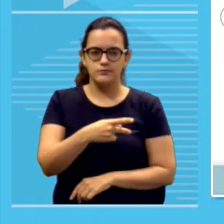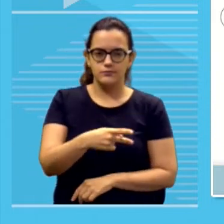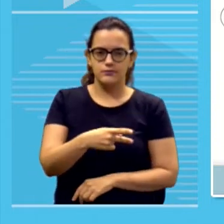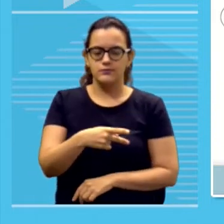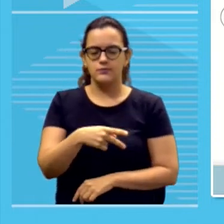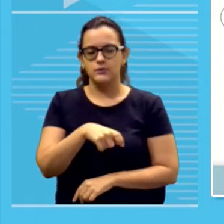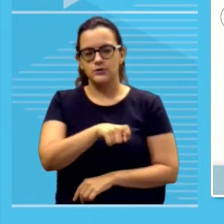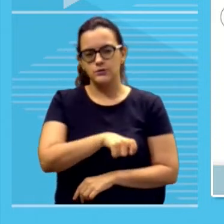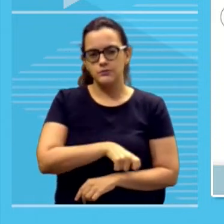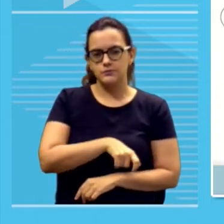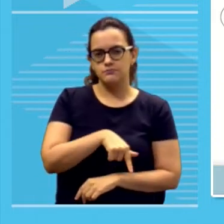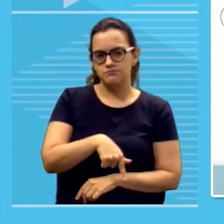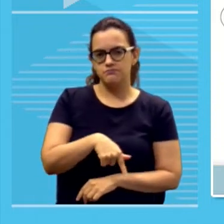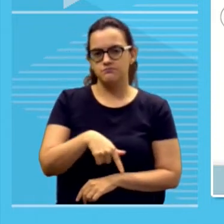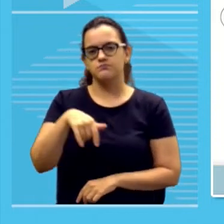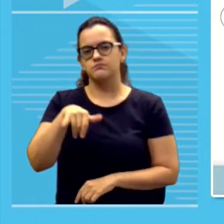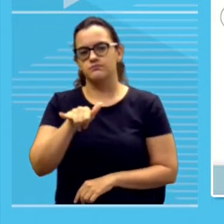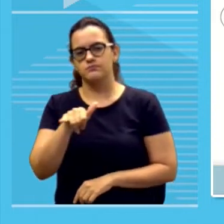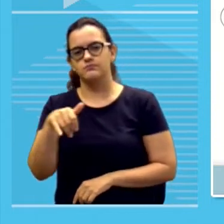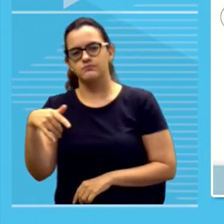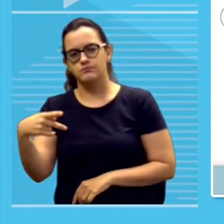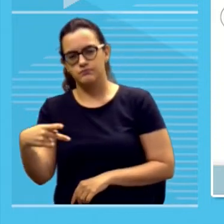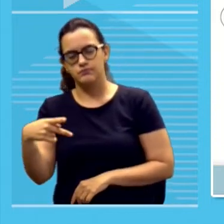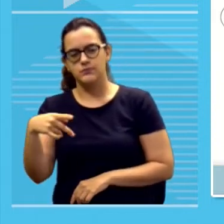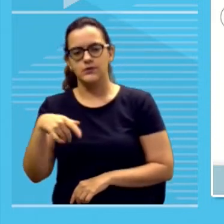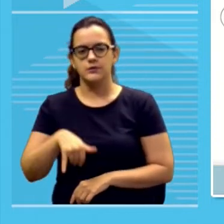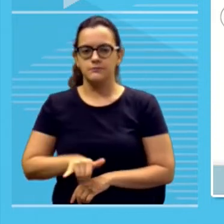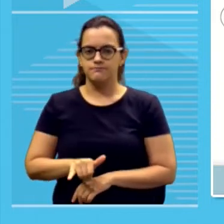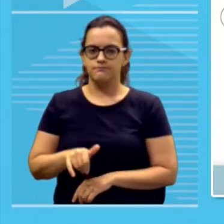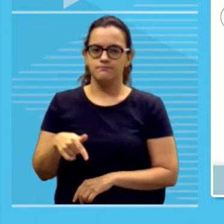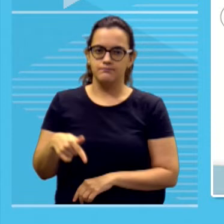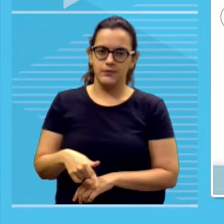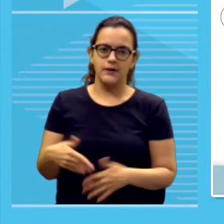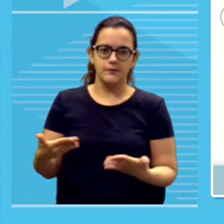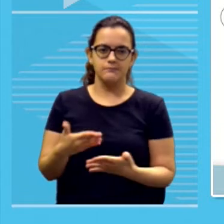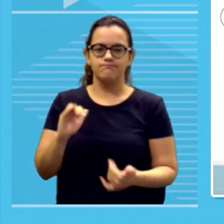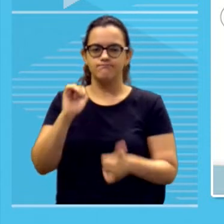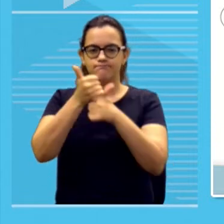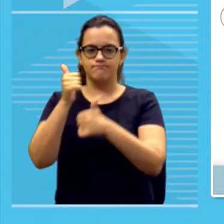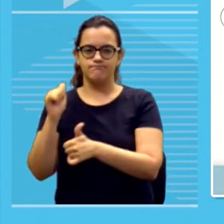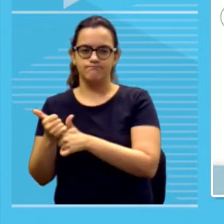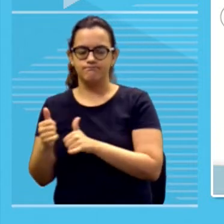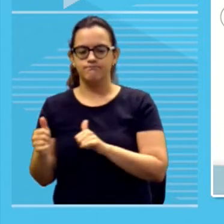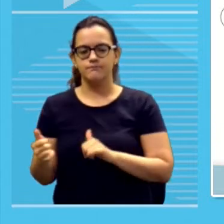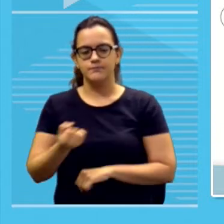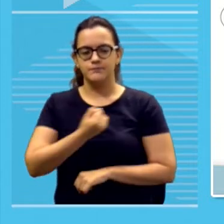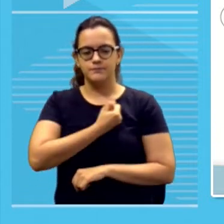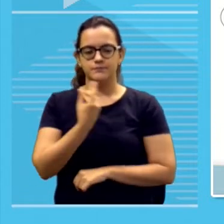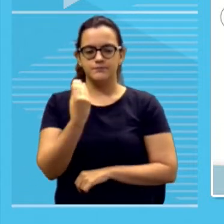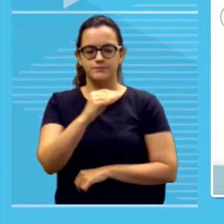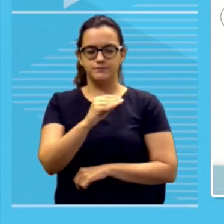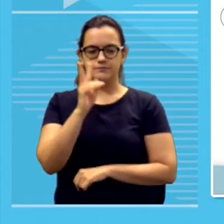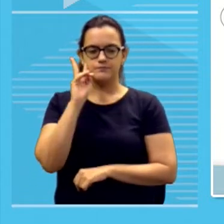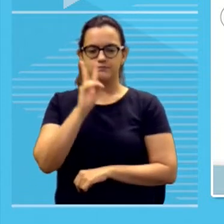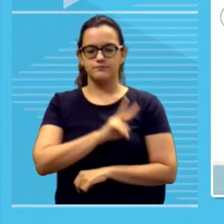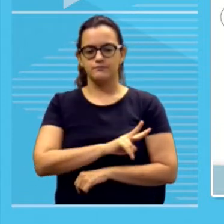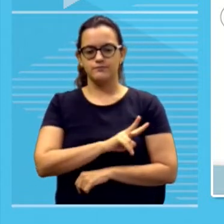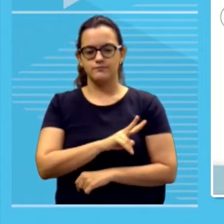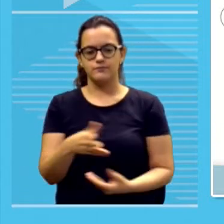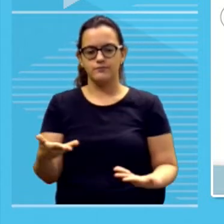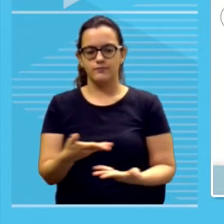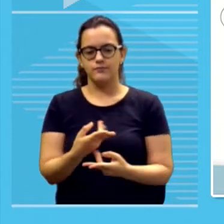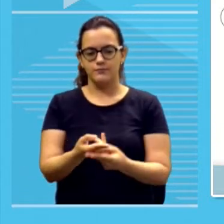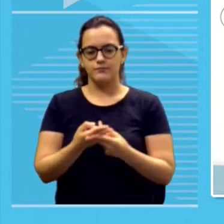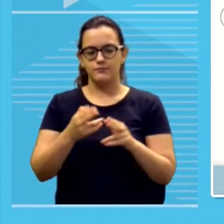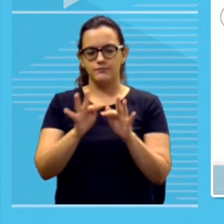eleval quadrado já fizemos semelhante hoje já mas o y do ponto que